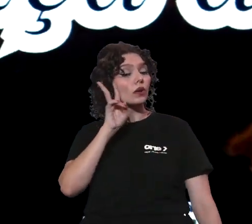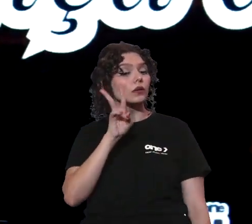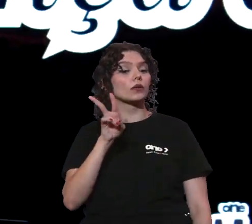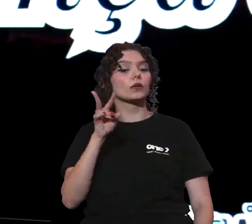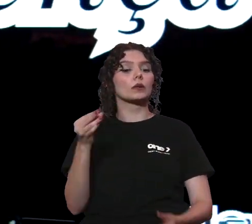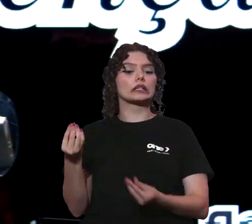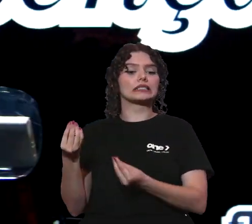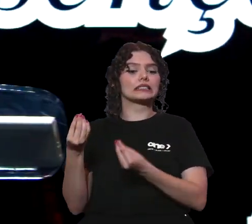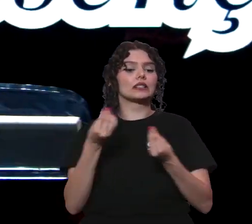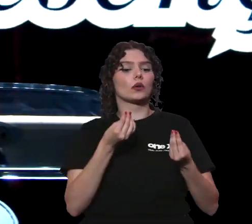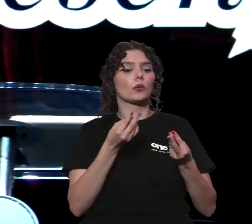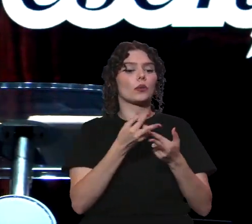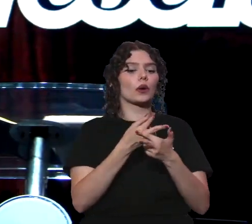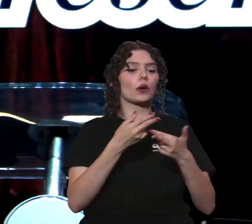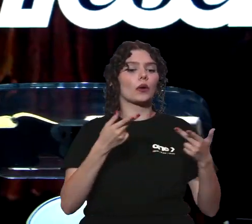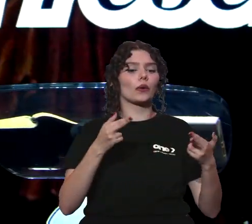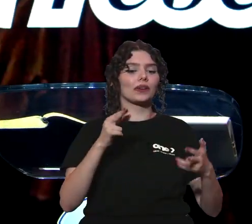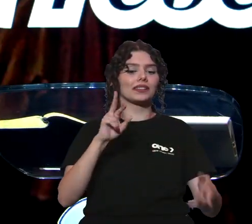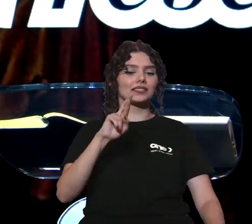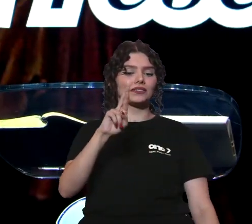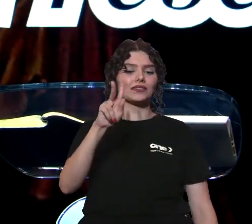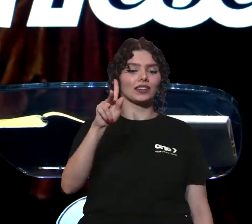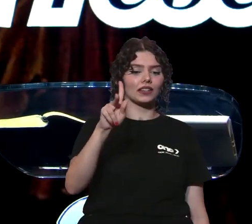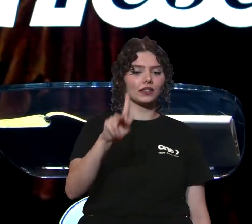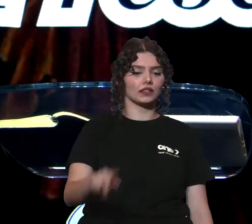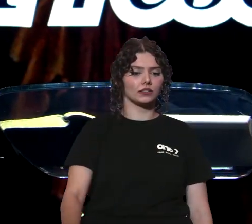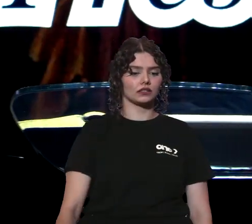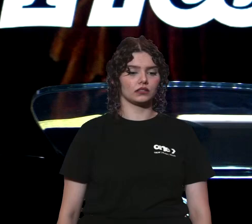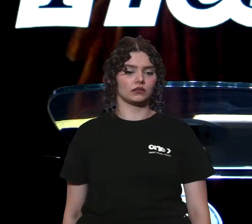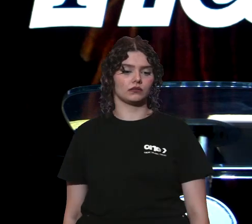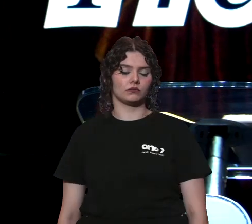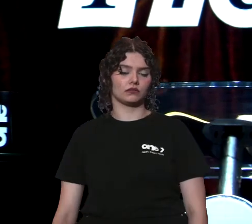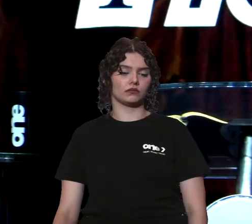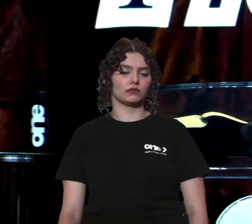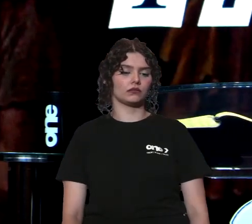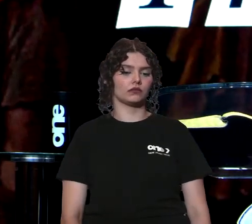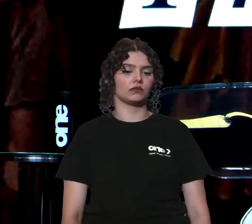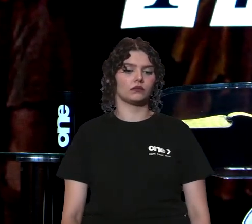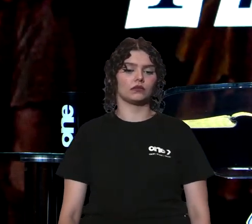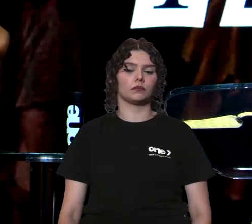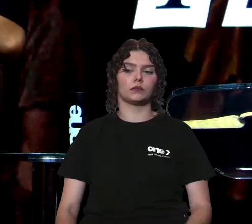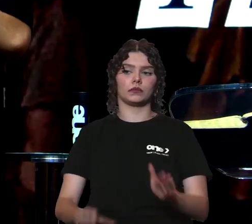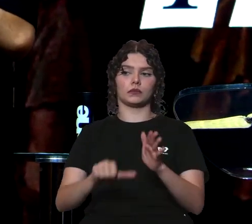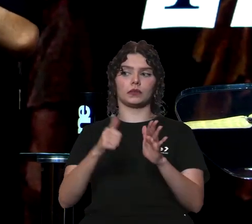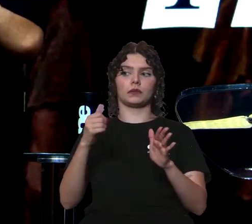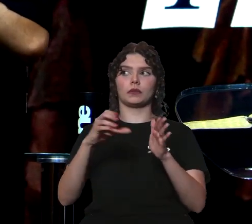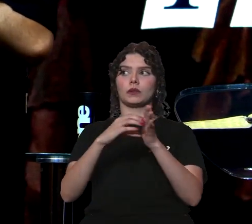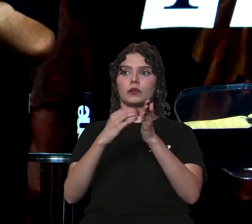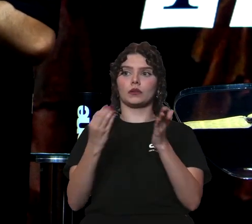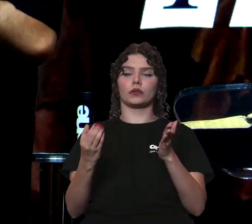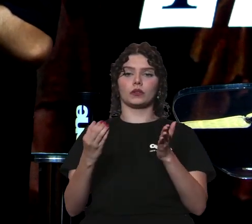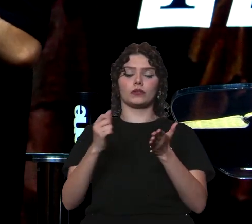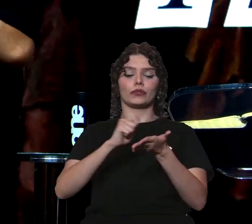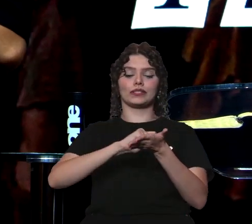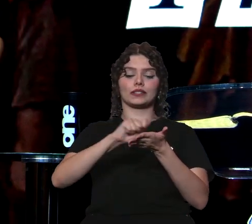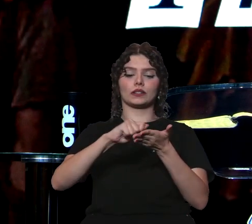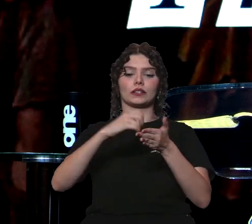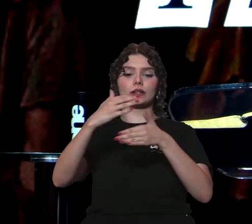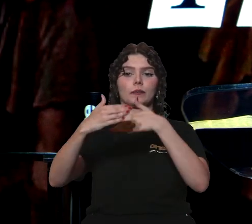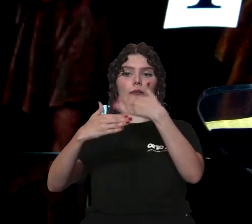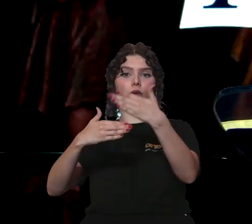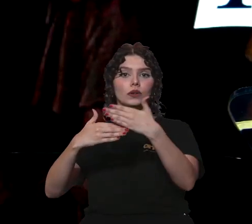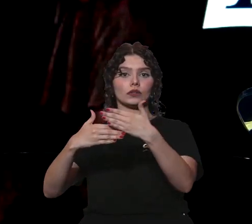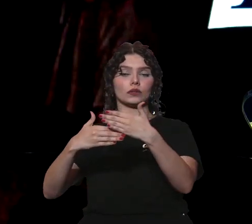um aspecto diferente dessa história. 1 Crônicas foi escrito depois do livro de Samuel. E ele